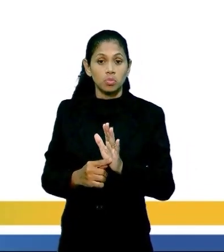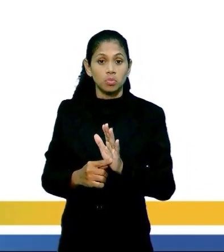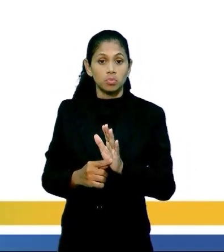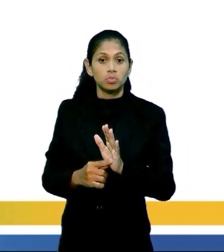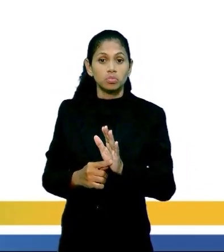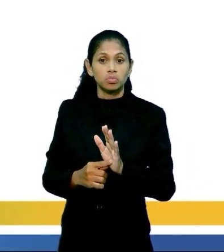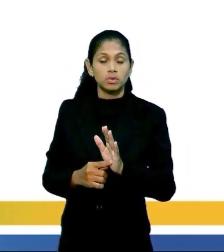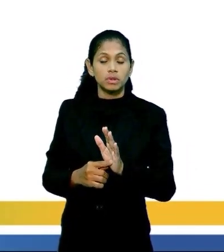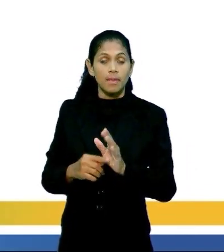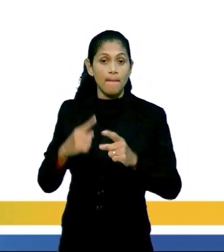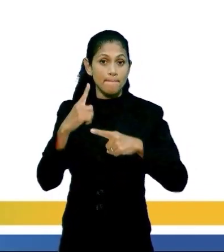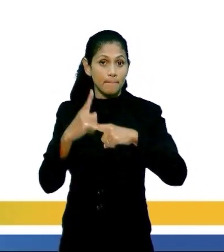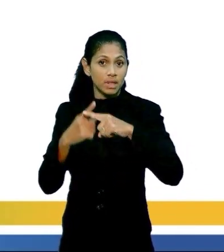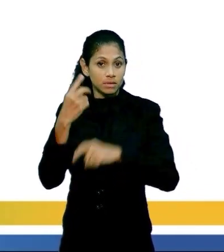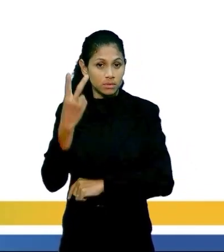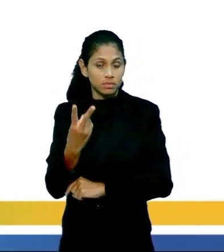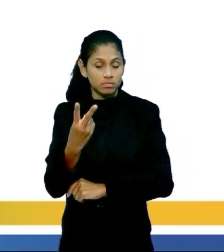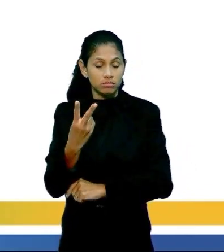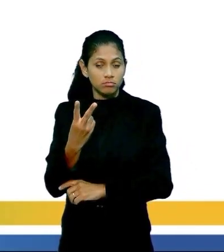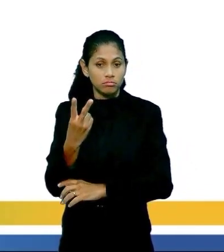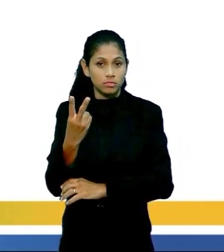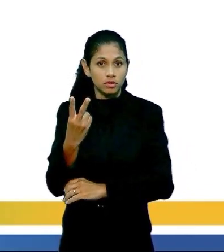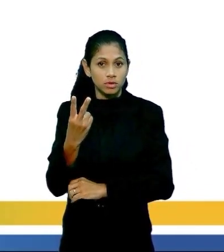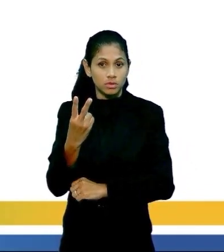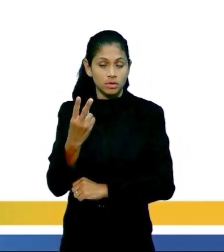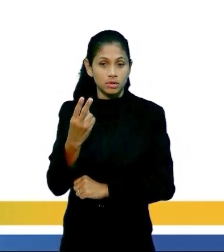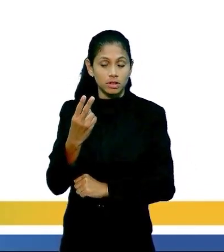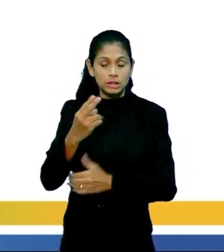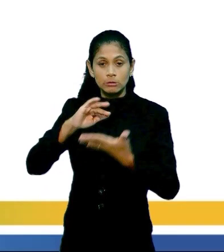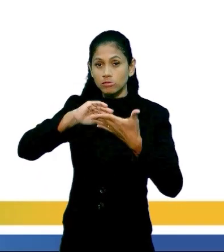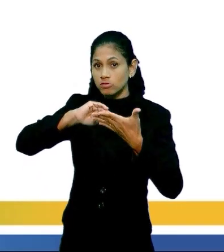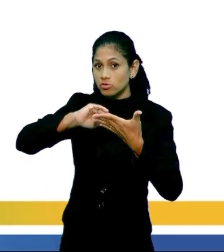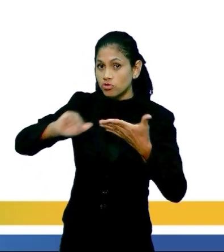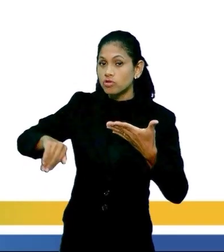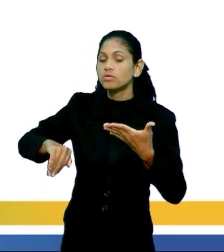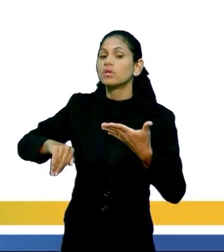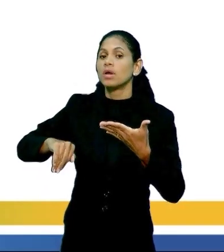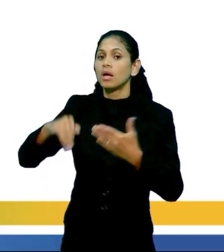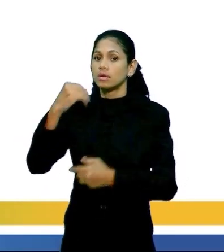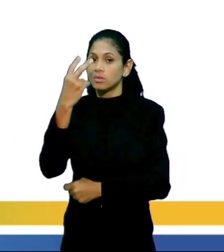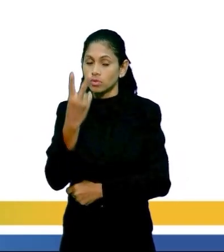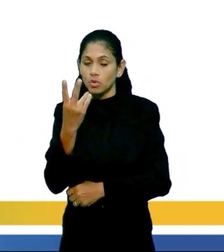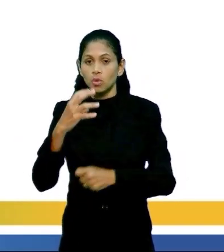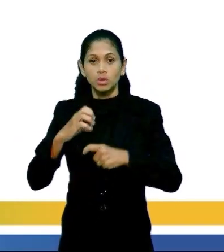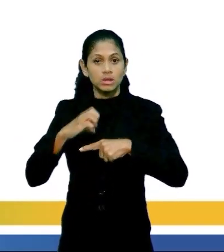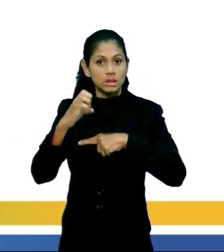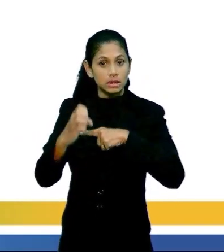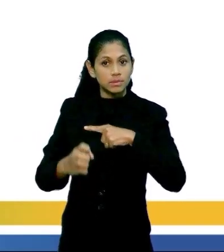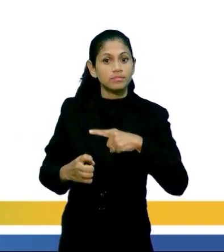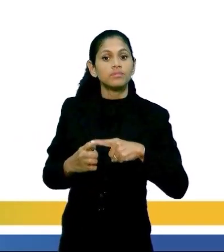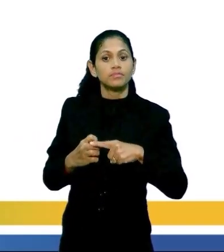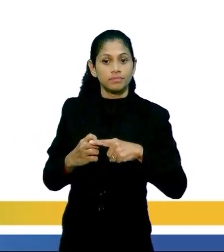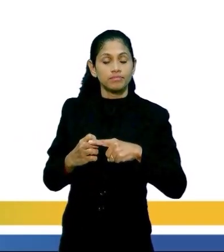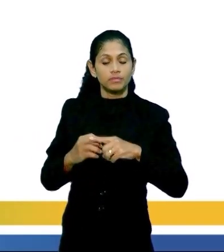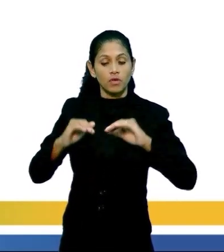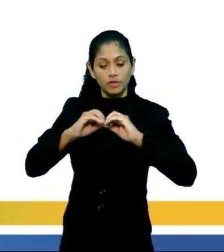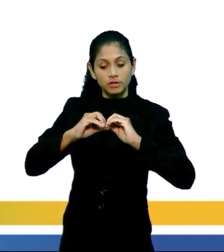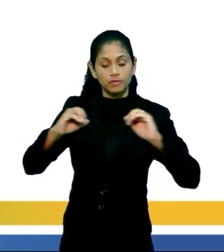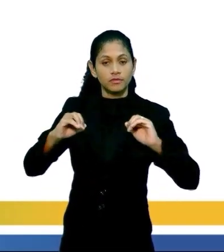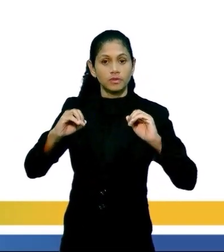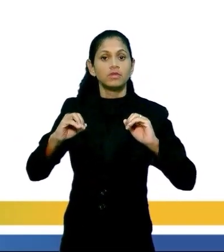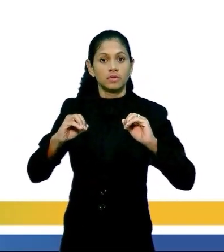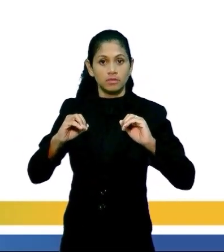carga mais 2, você tem que subtrair 2 elétrons. Então, no lugar de você distribuir 12, você vai distribuir